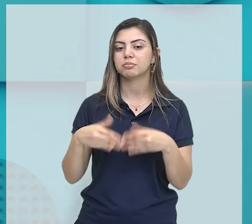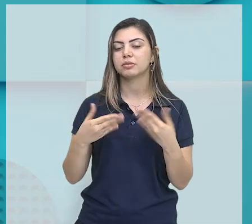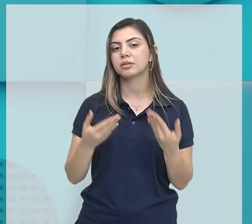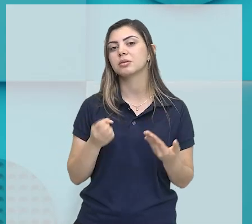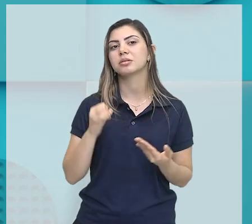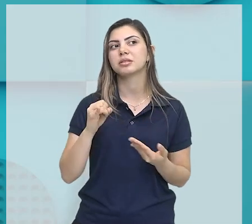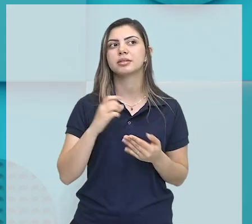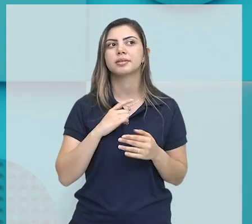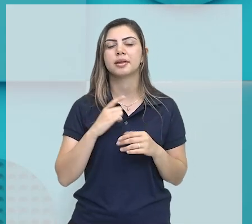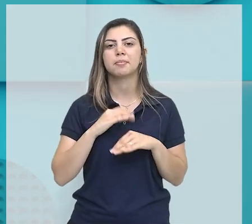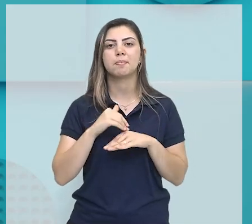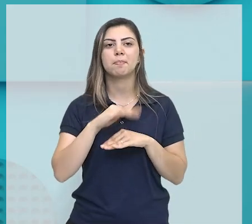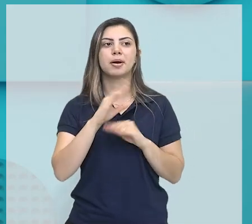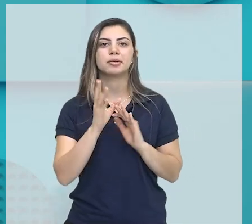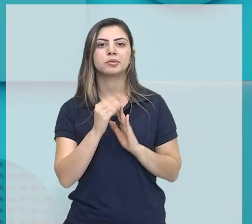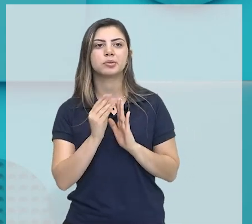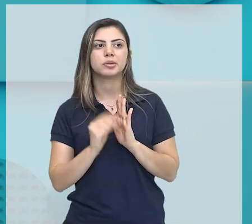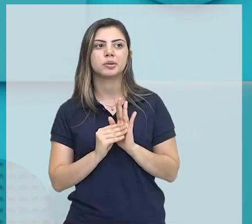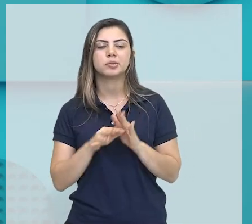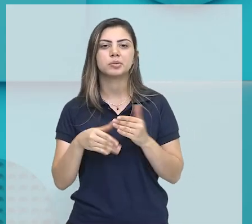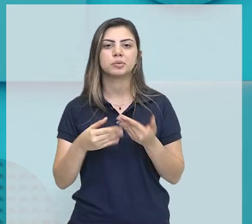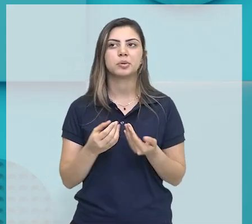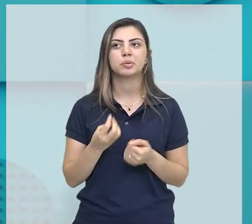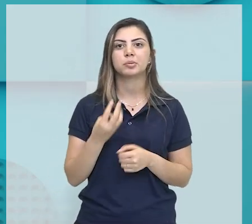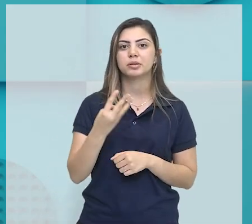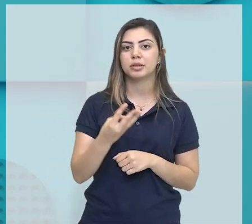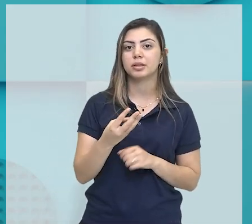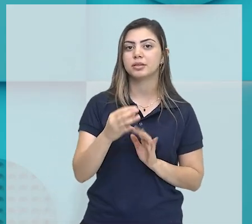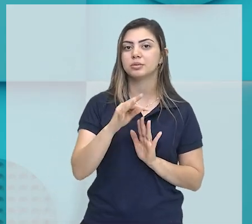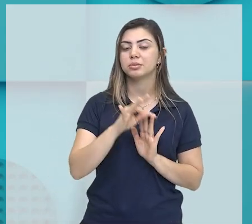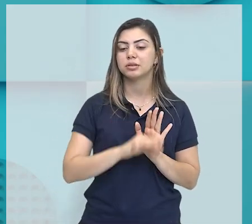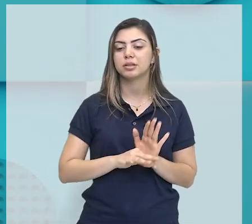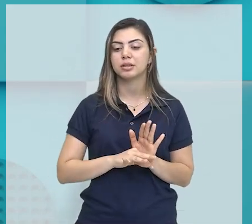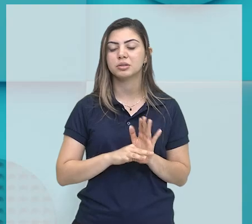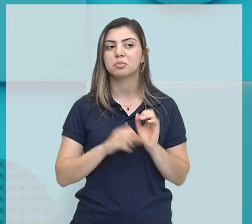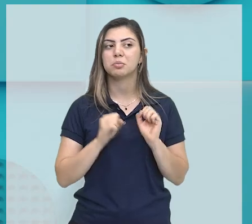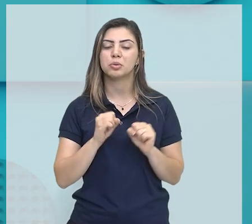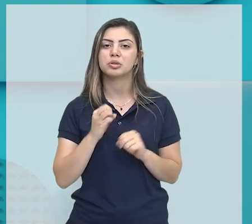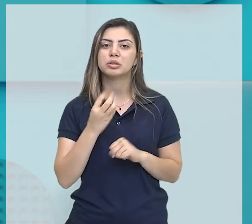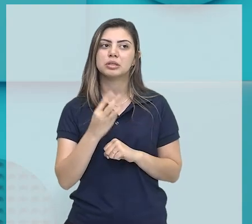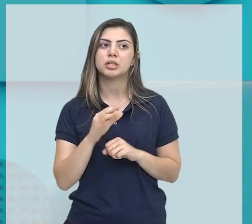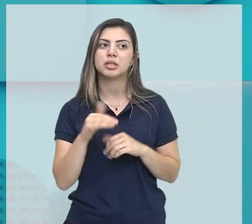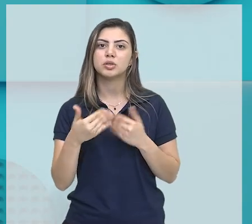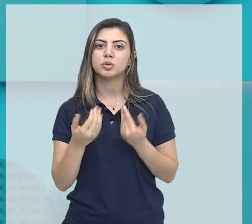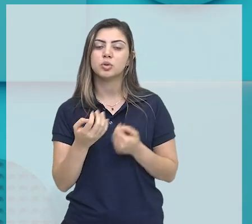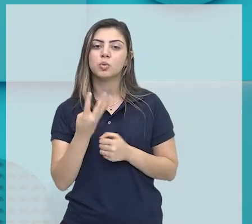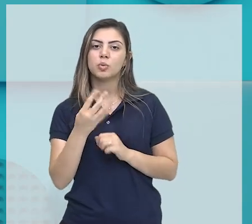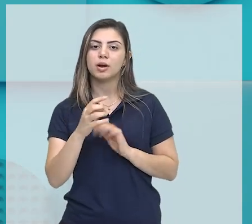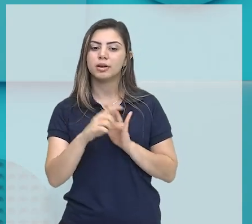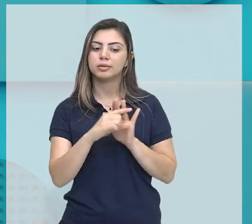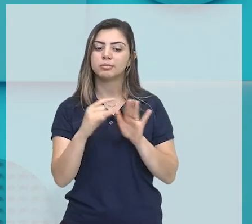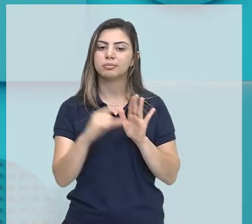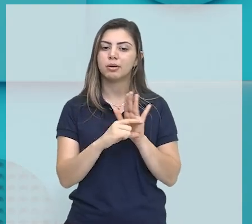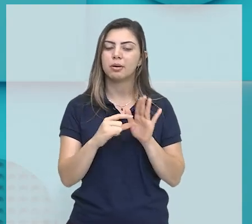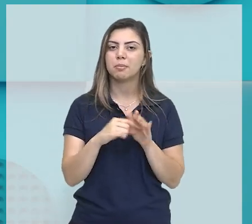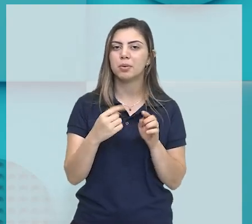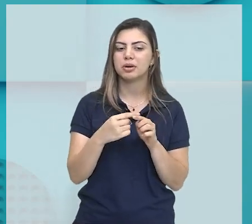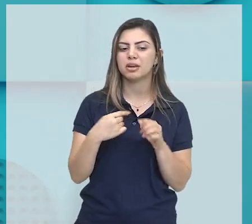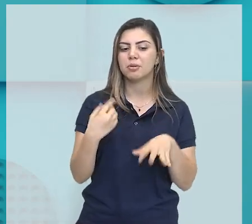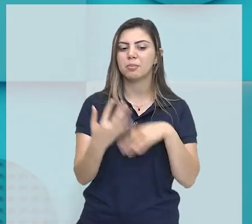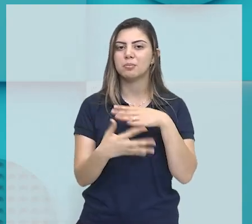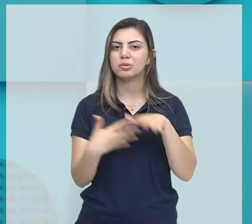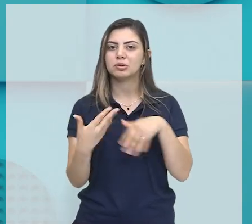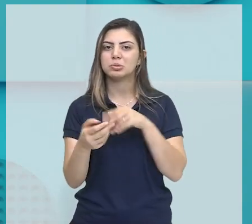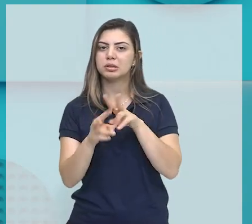mais de um assunto, 2 ou 3 dentro do meu texto, eu posso ter 3 ou 4 parágrafos, eu não vou misturar as coisas,